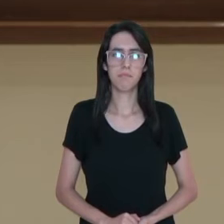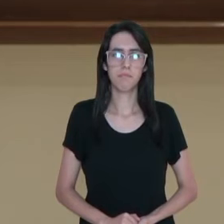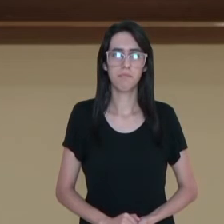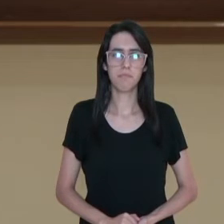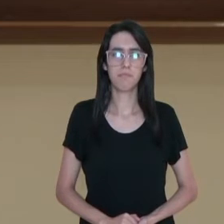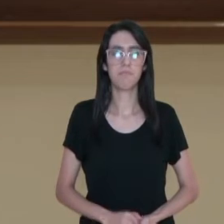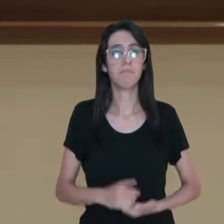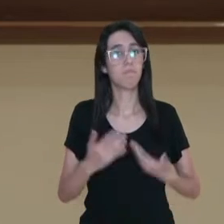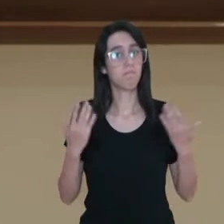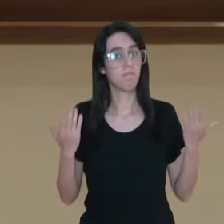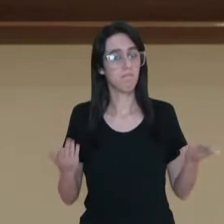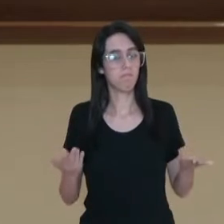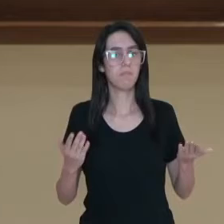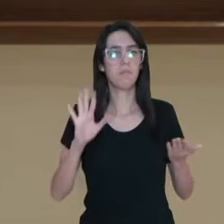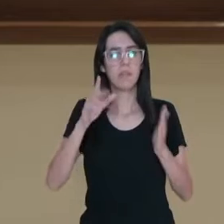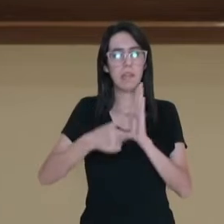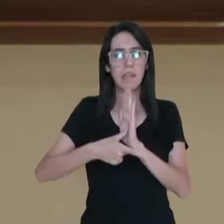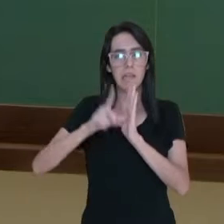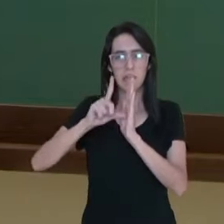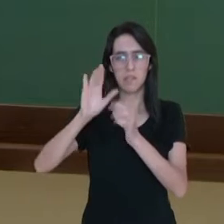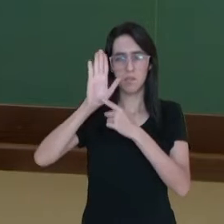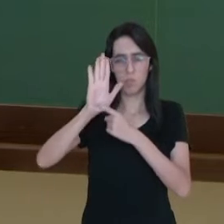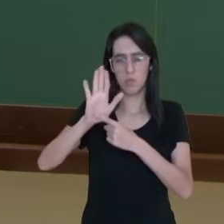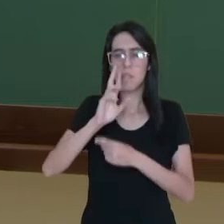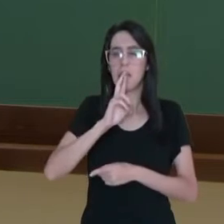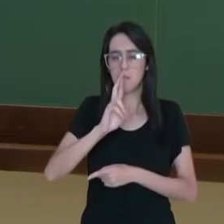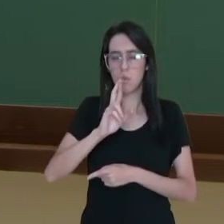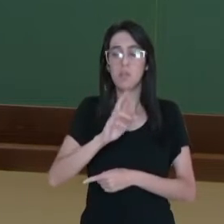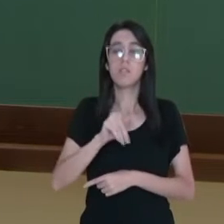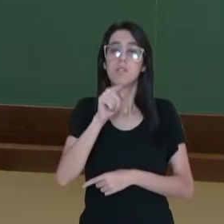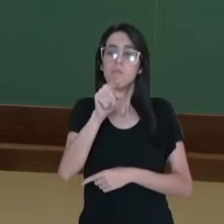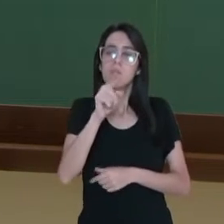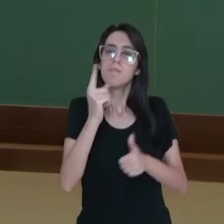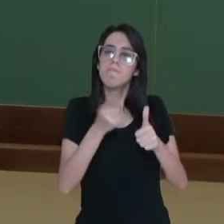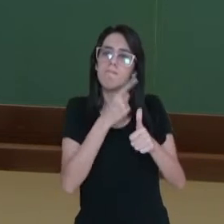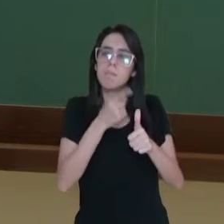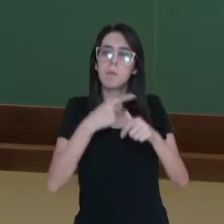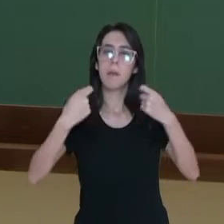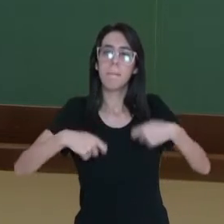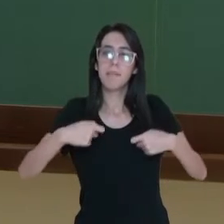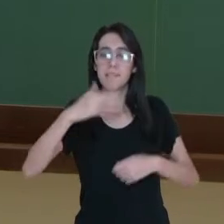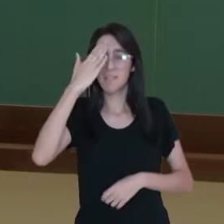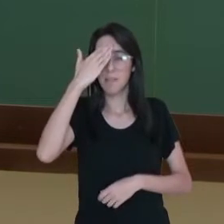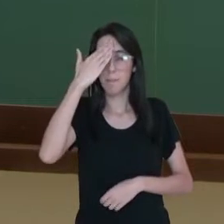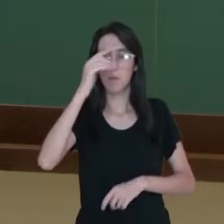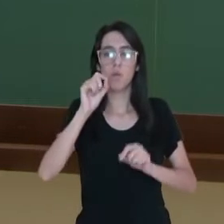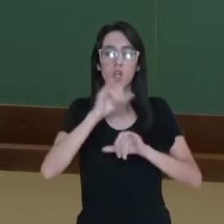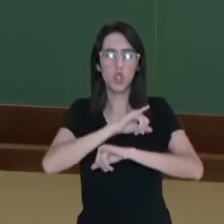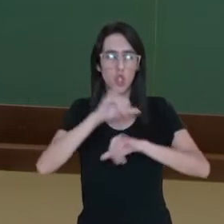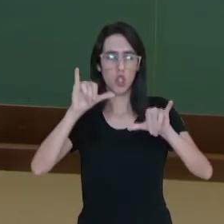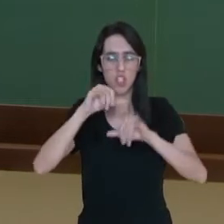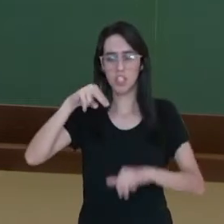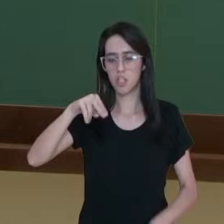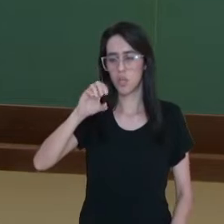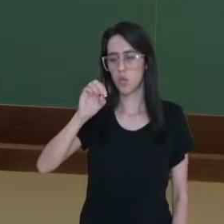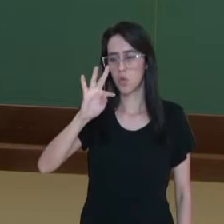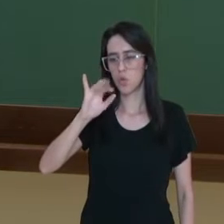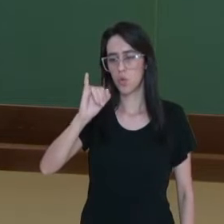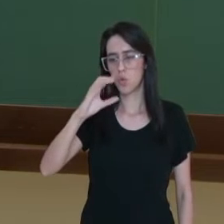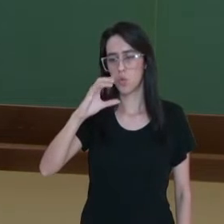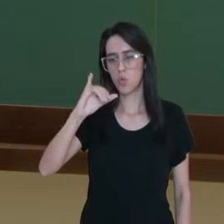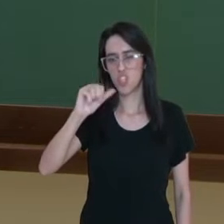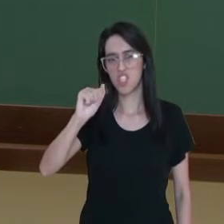Então, estudantes, antes de comentar a questão, é importante vocês saberem que a notícia ela é gerada a partir de um fato